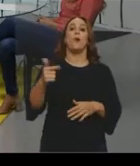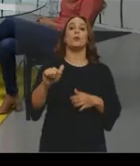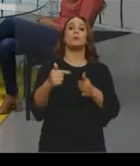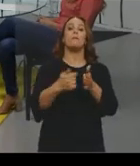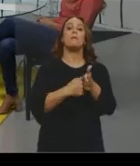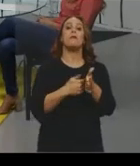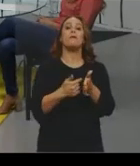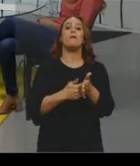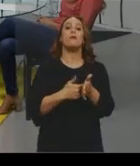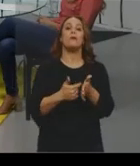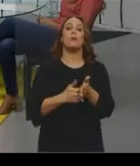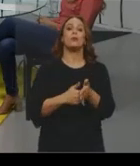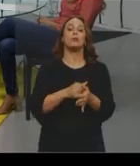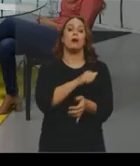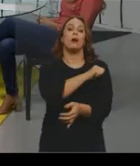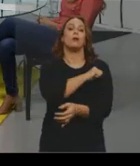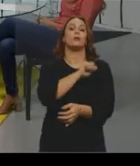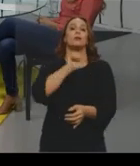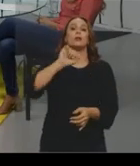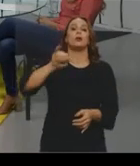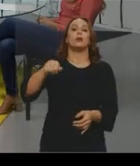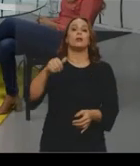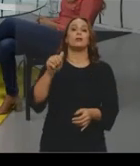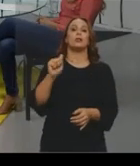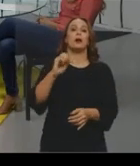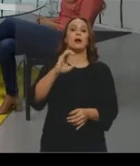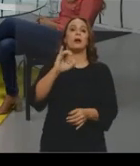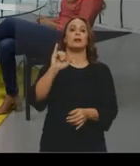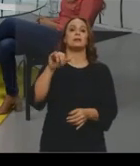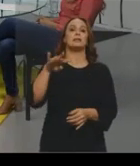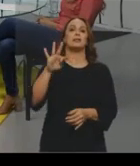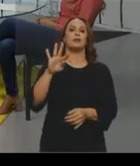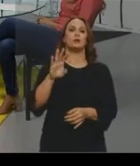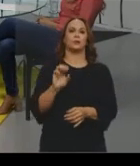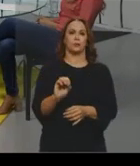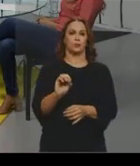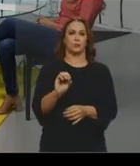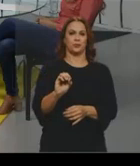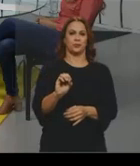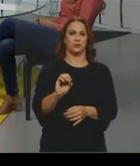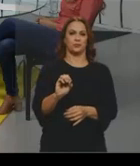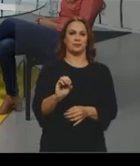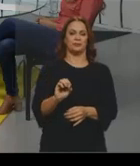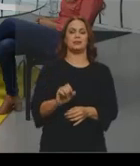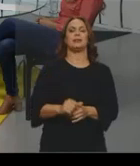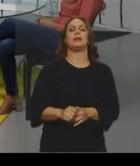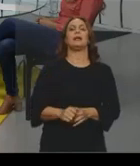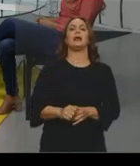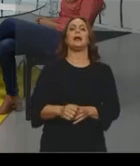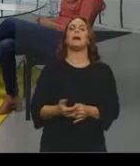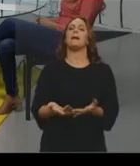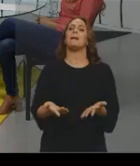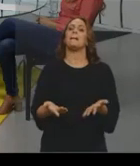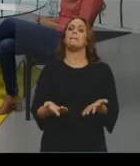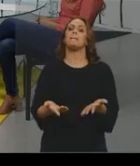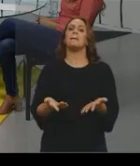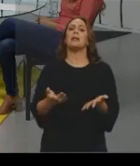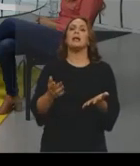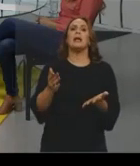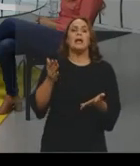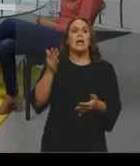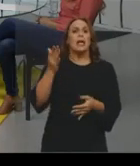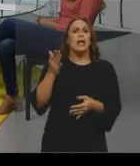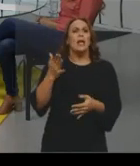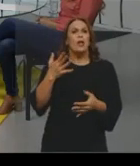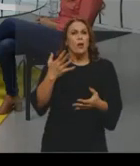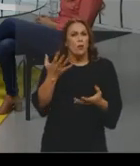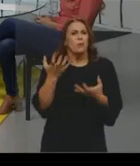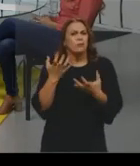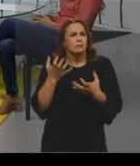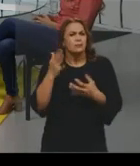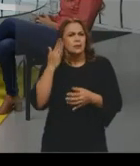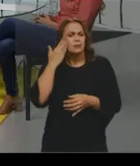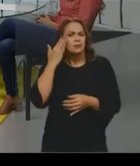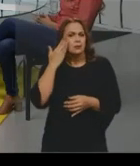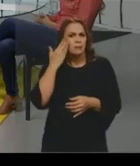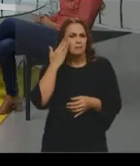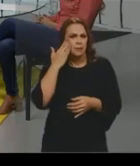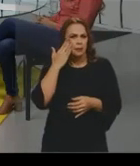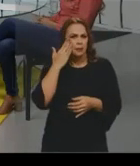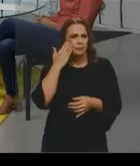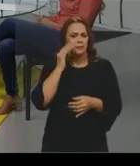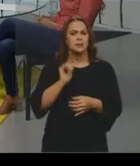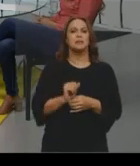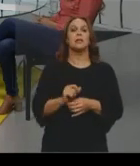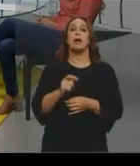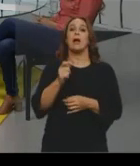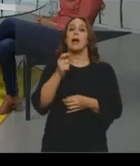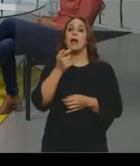do Jacinto. Ele faz a seguinte pergunta: gostaria de saber se a saída da Inglaterra da União